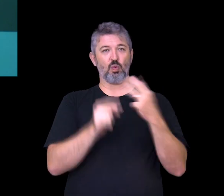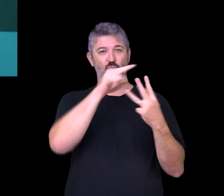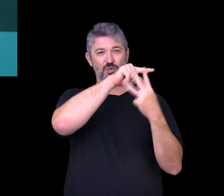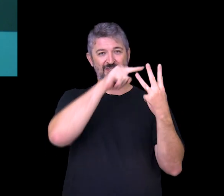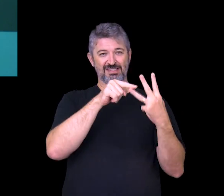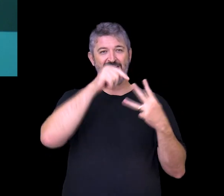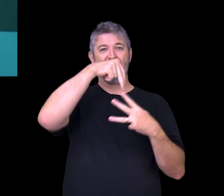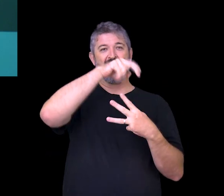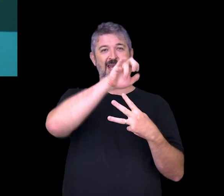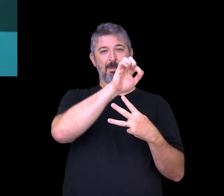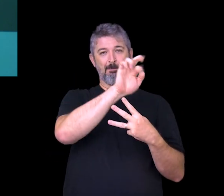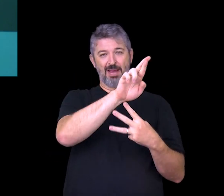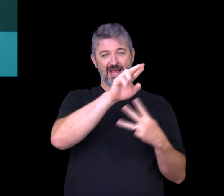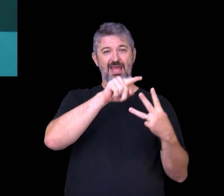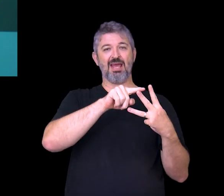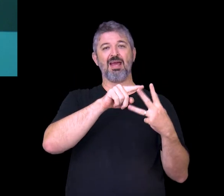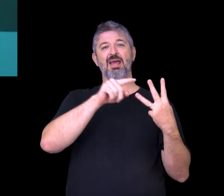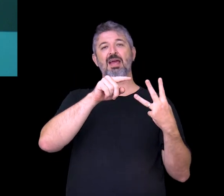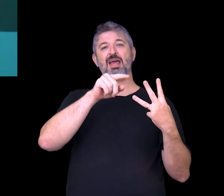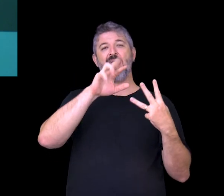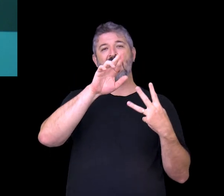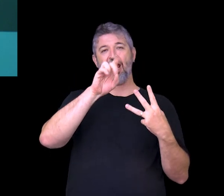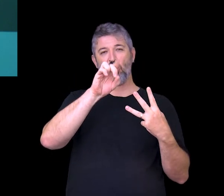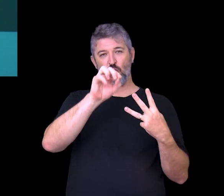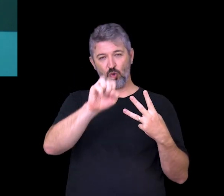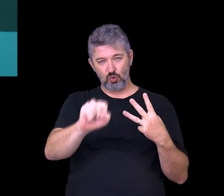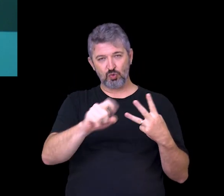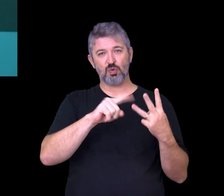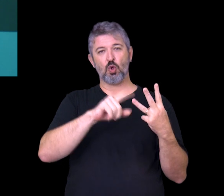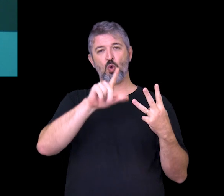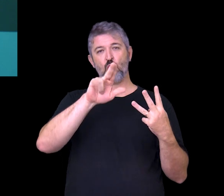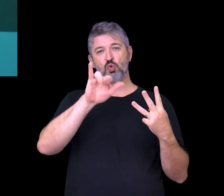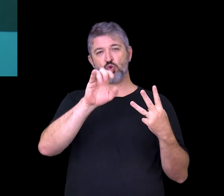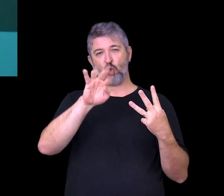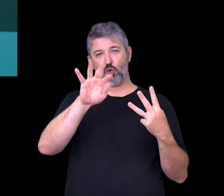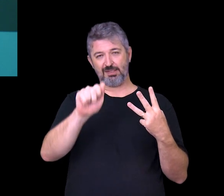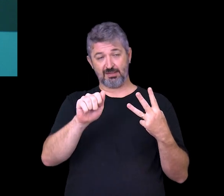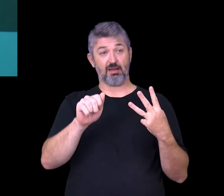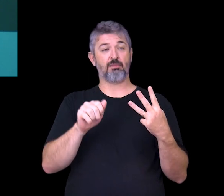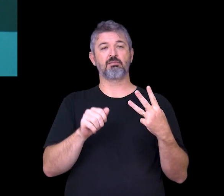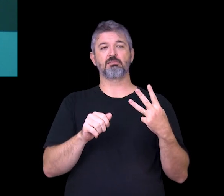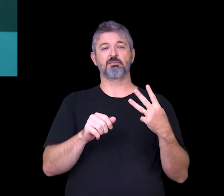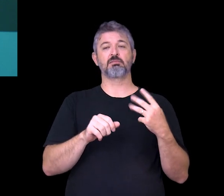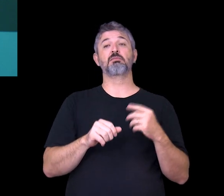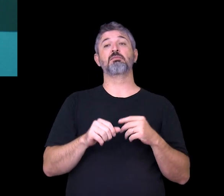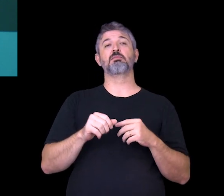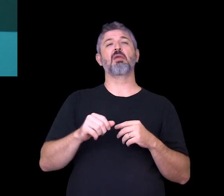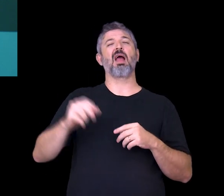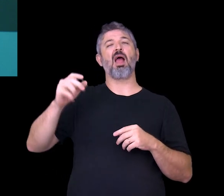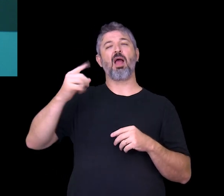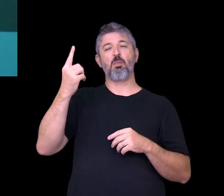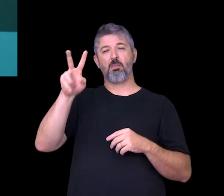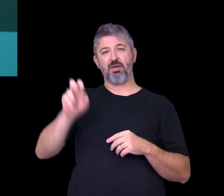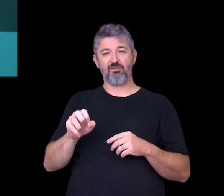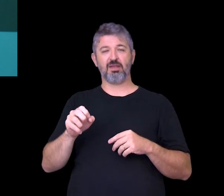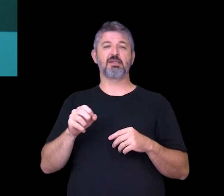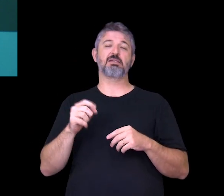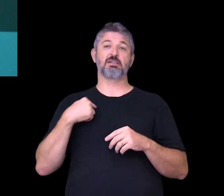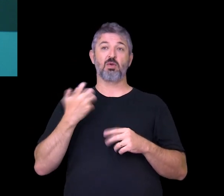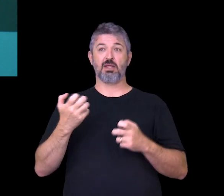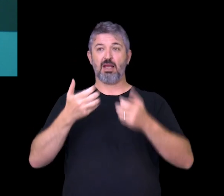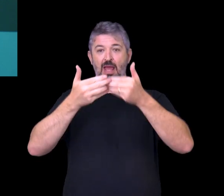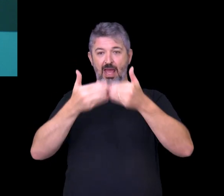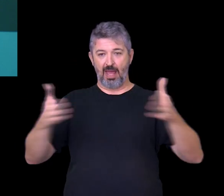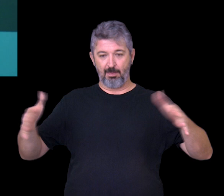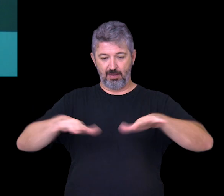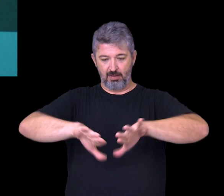maiores calculistas desse país. Tinha uma empresa chamada Promon Engenharia, e uma vez nós queríamos abrir um vão aqui para